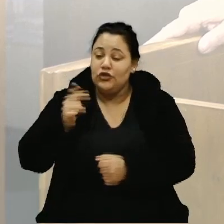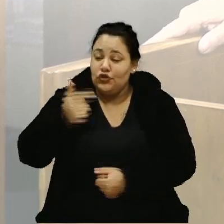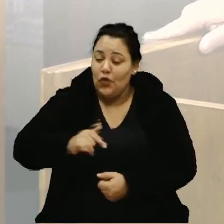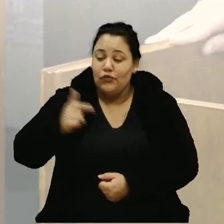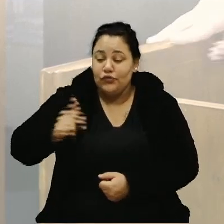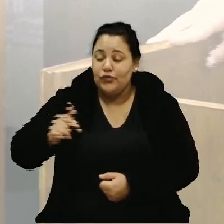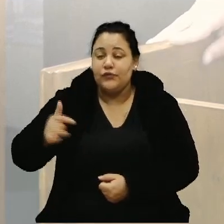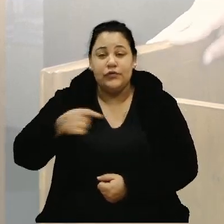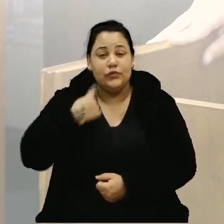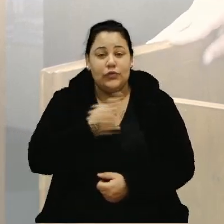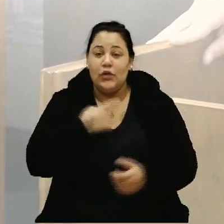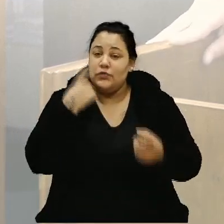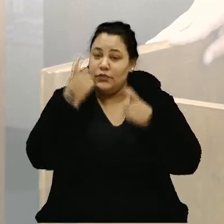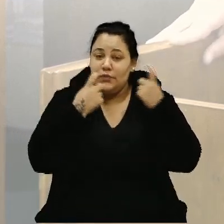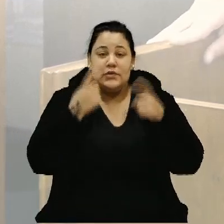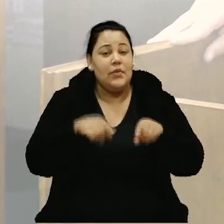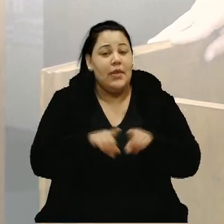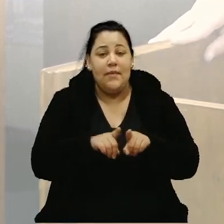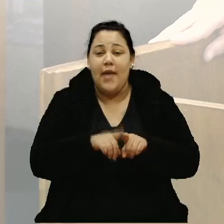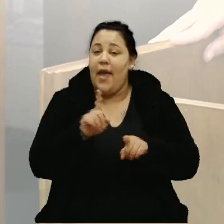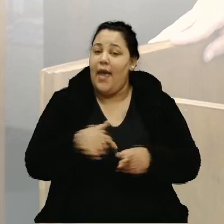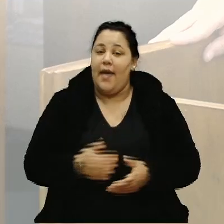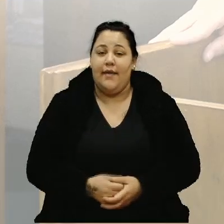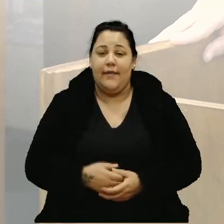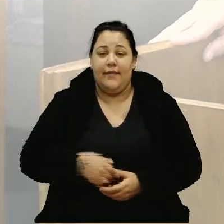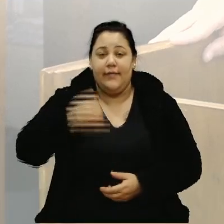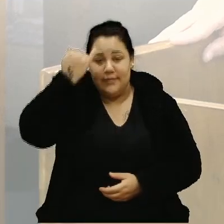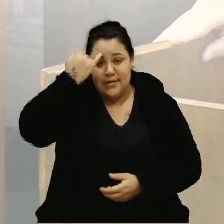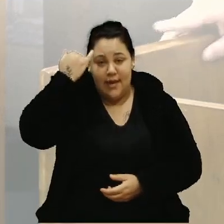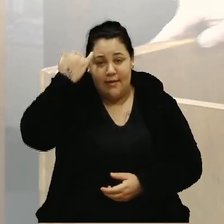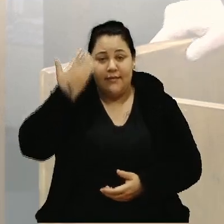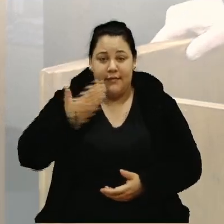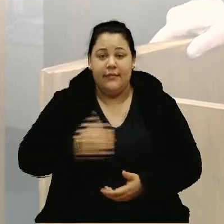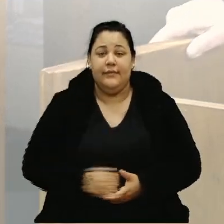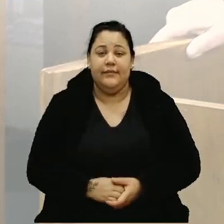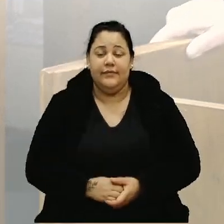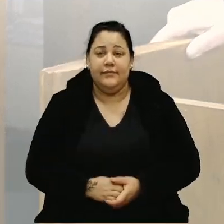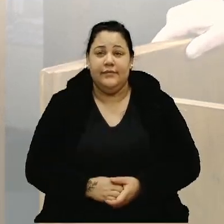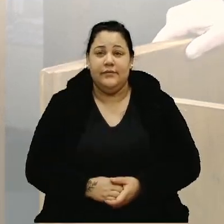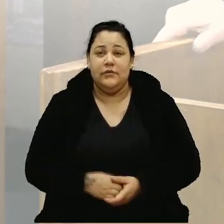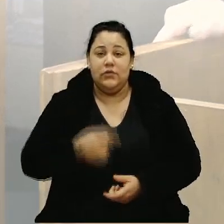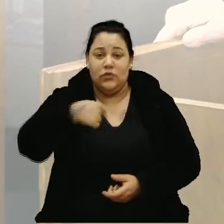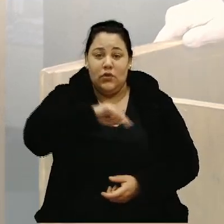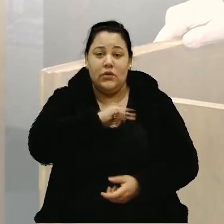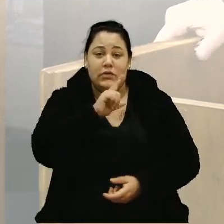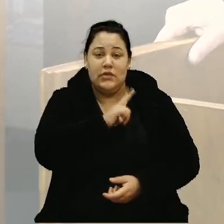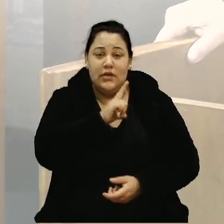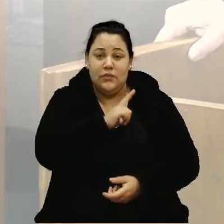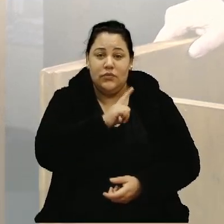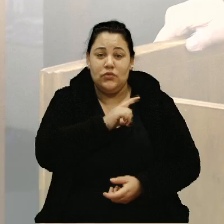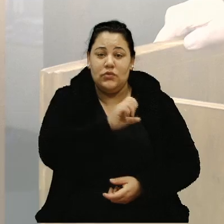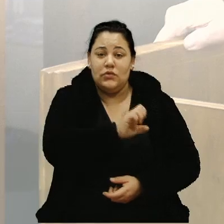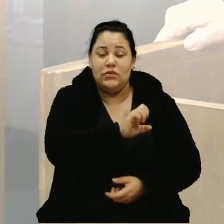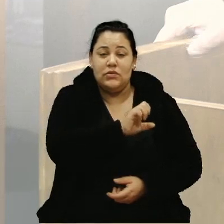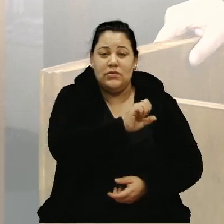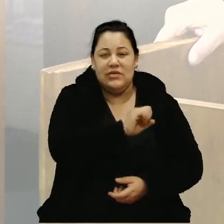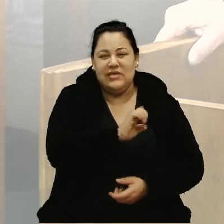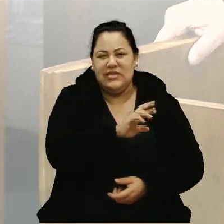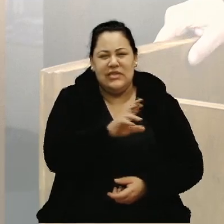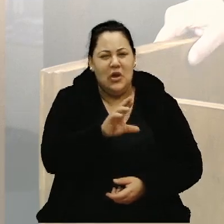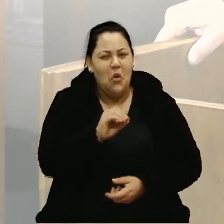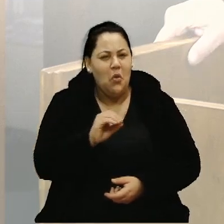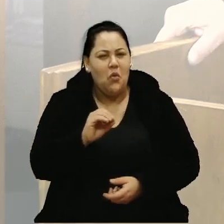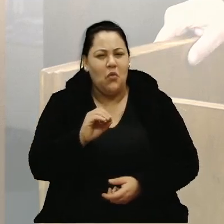nossa preocupação também é essa, vereador D'Ambrosio. Nós temos ali o Cerro da Glória que não está terminado ainda.